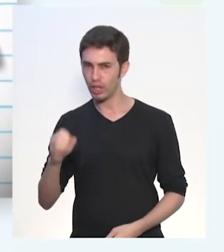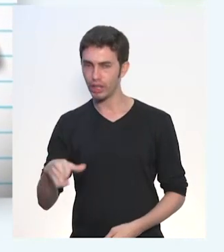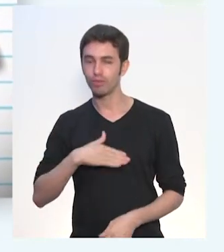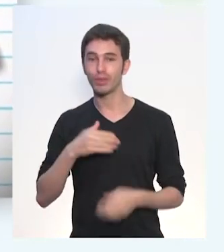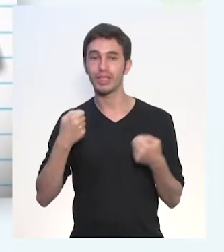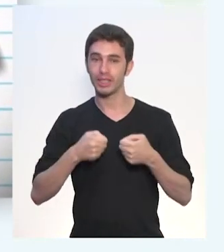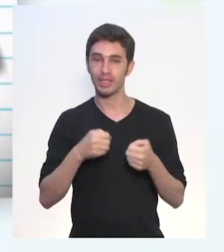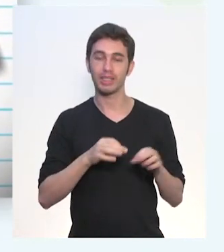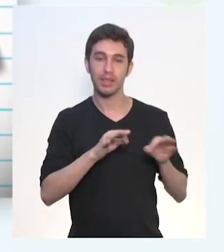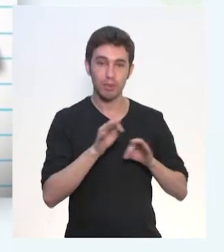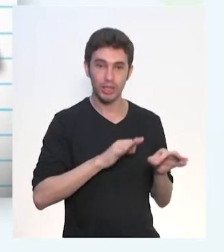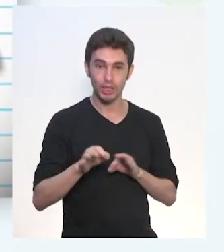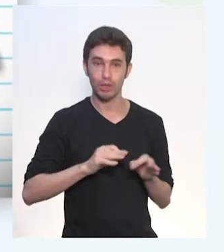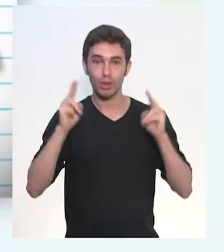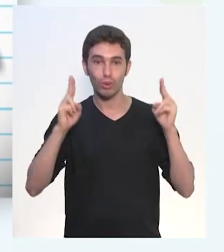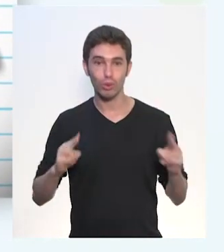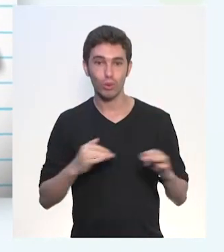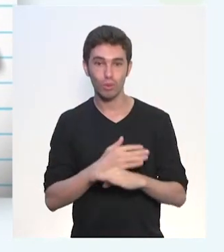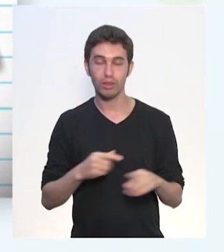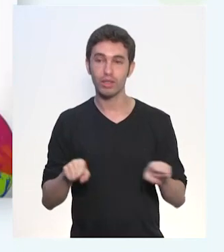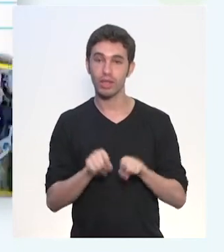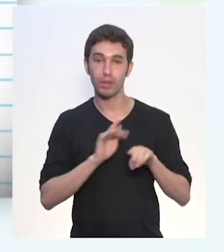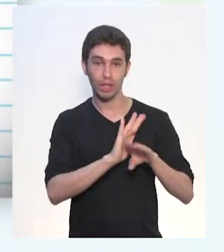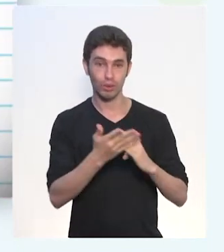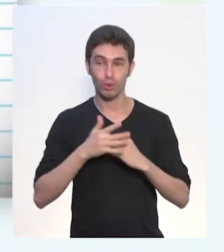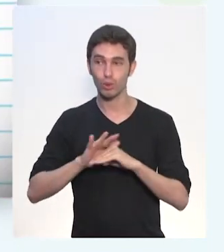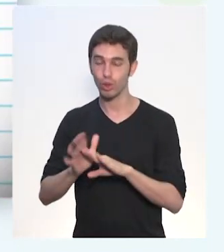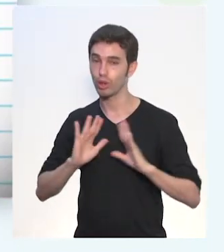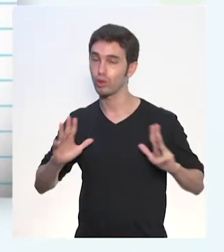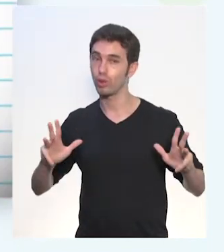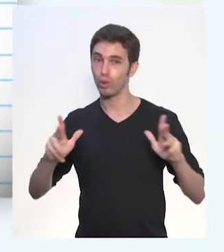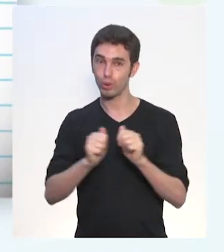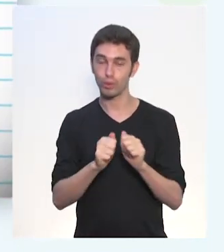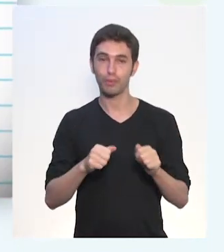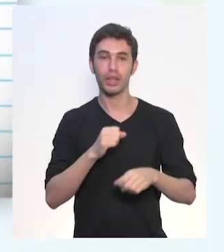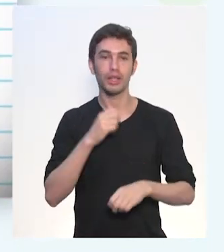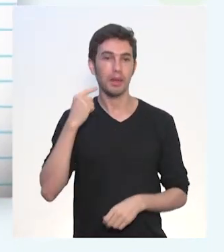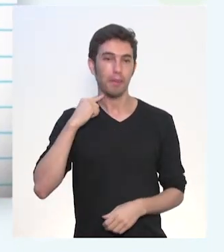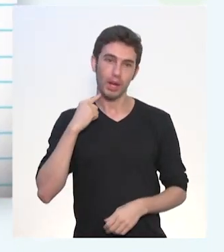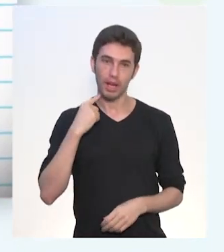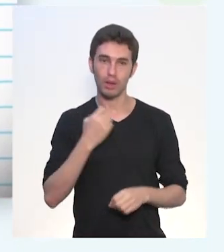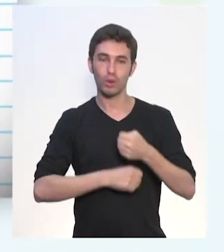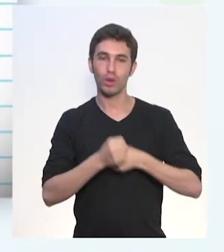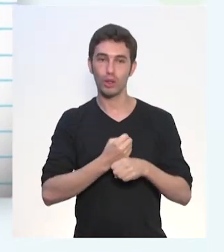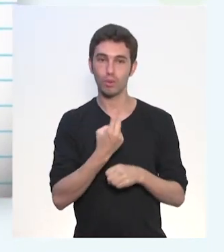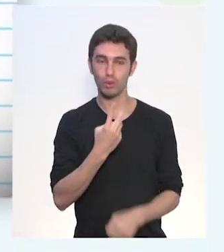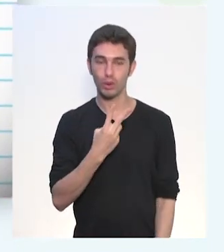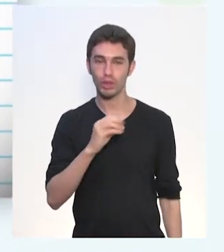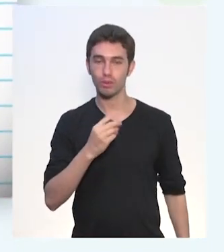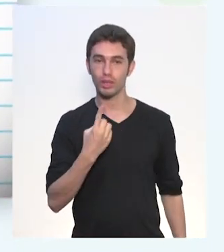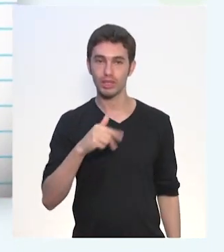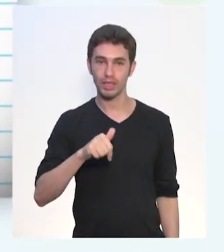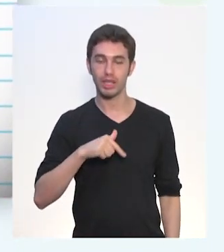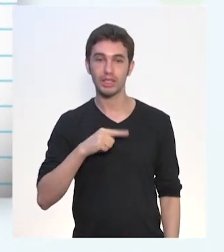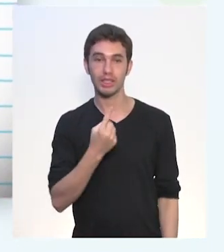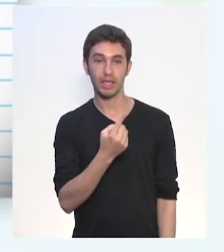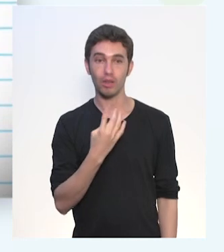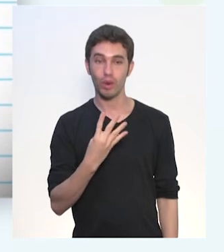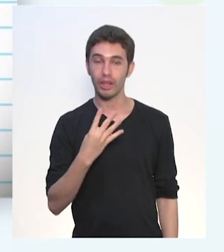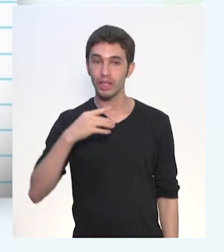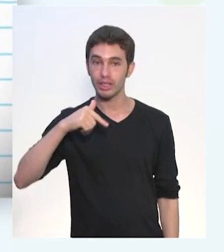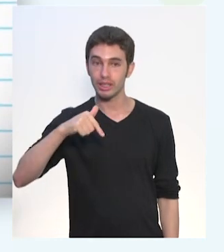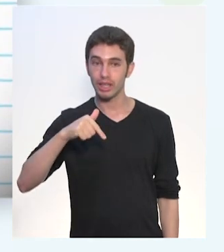colaboração de todos os setores da sociedade. Em maio de 2017, havia 149 países desenvolvendo políticas